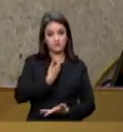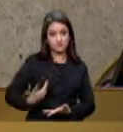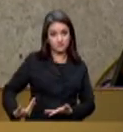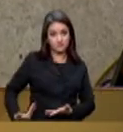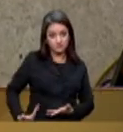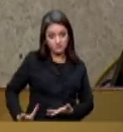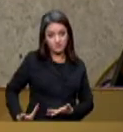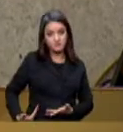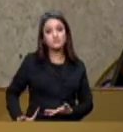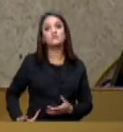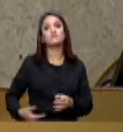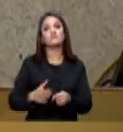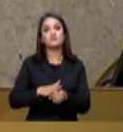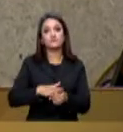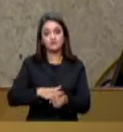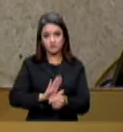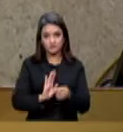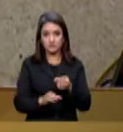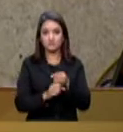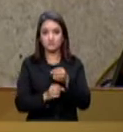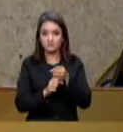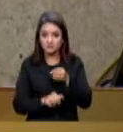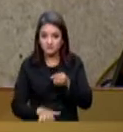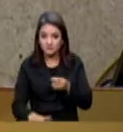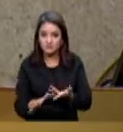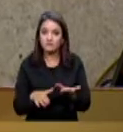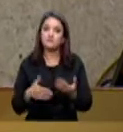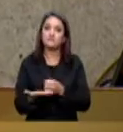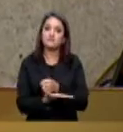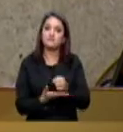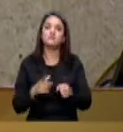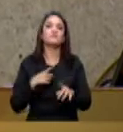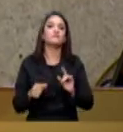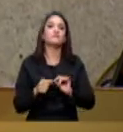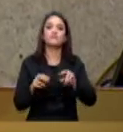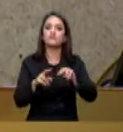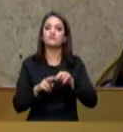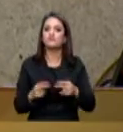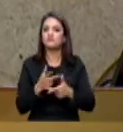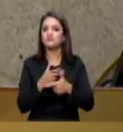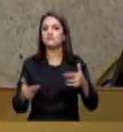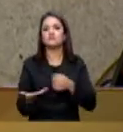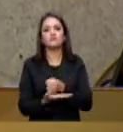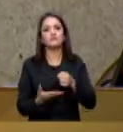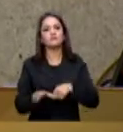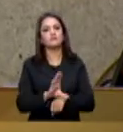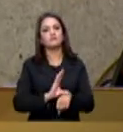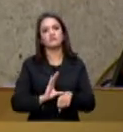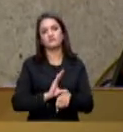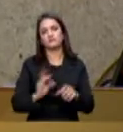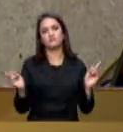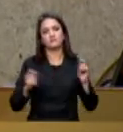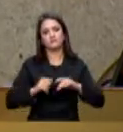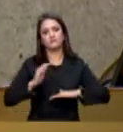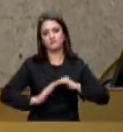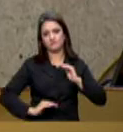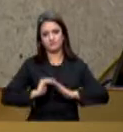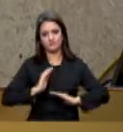básico são regidos por distintos fundamentos constitucionais de